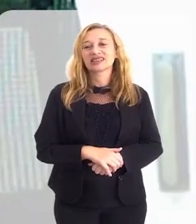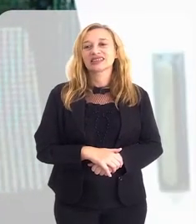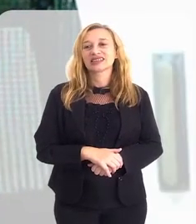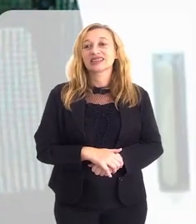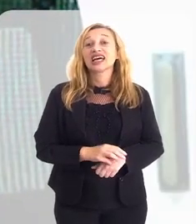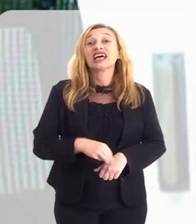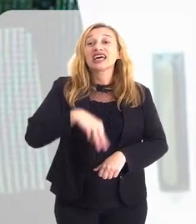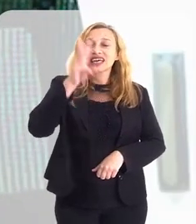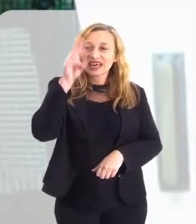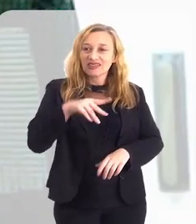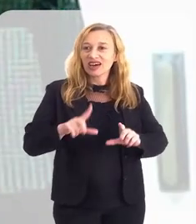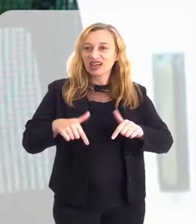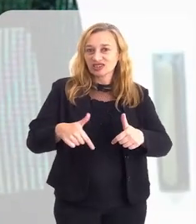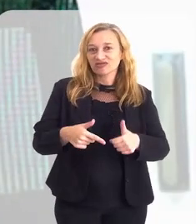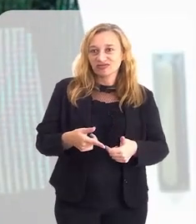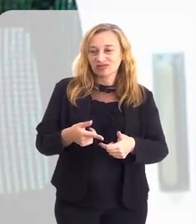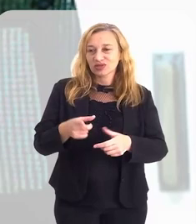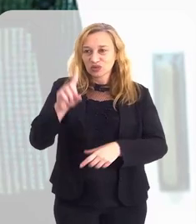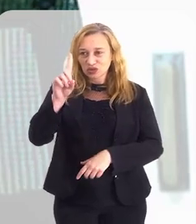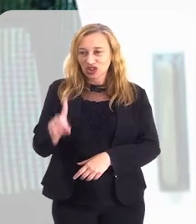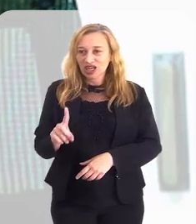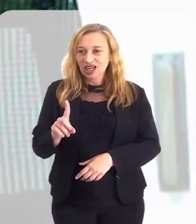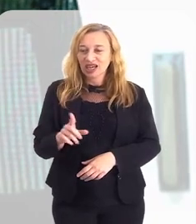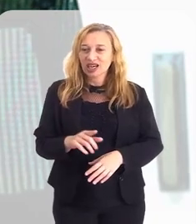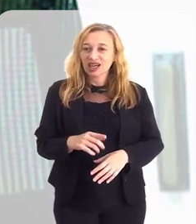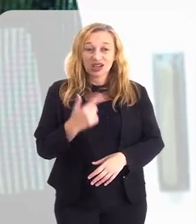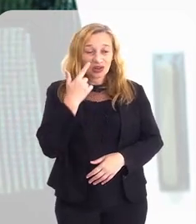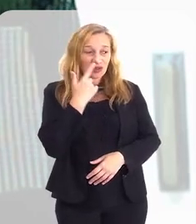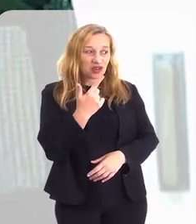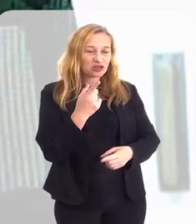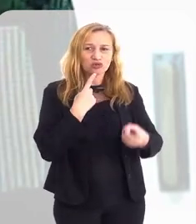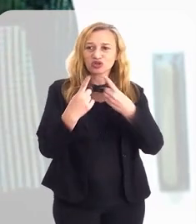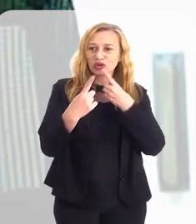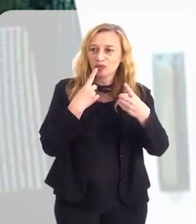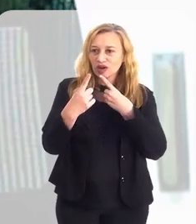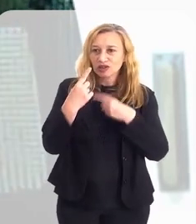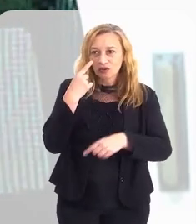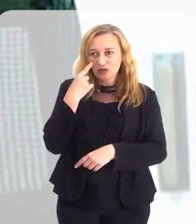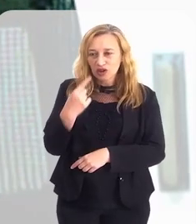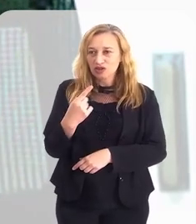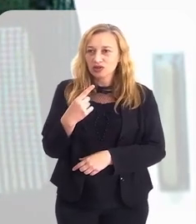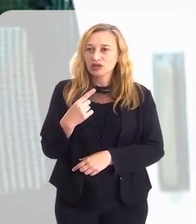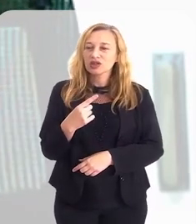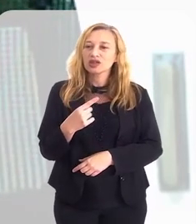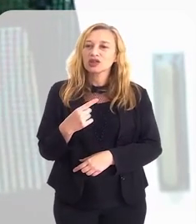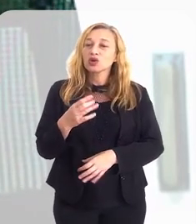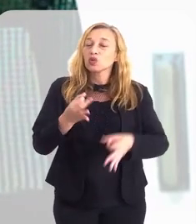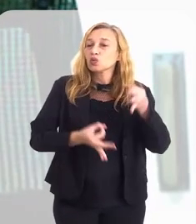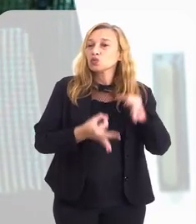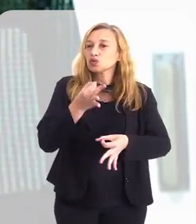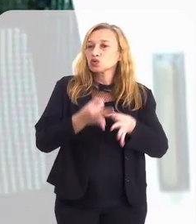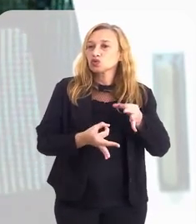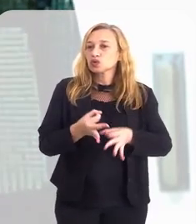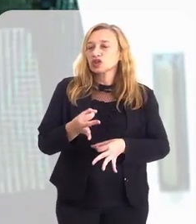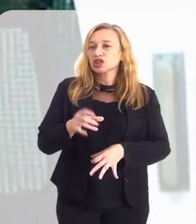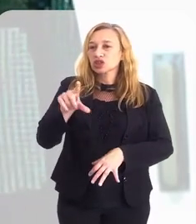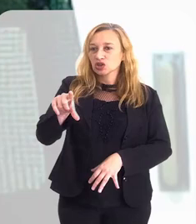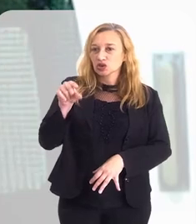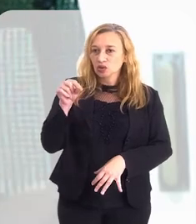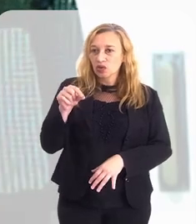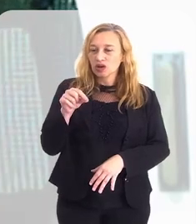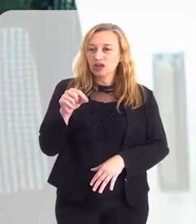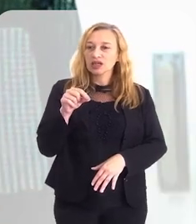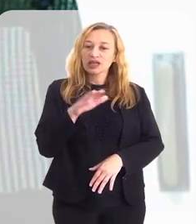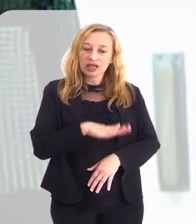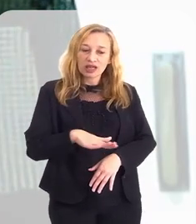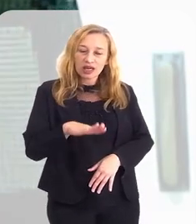do operador do direito, tá? Quem vai operar o direito. O que eu tenho visto a partir dos debates que eu tenho travado é que os juízes decidem que a